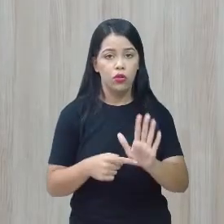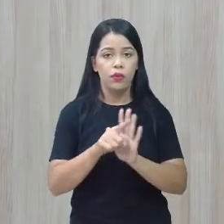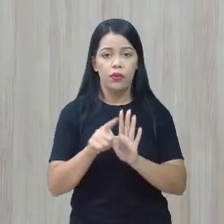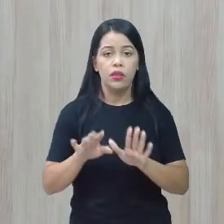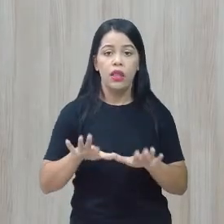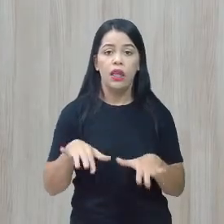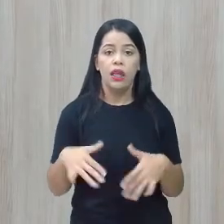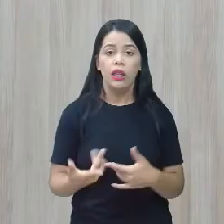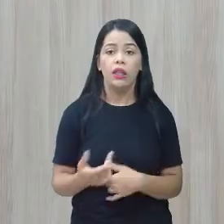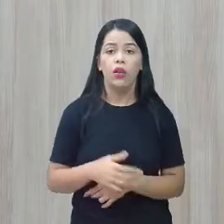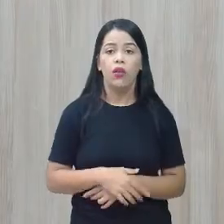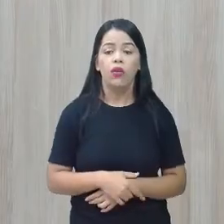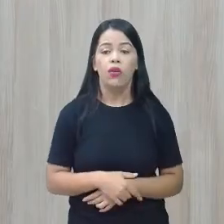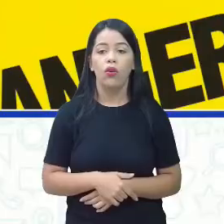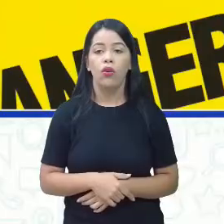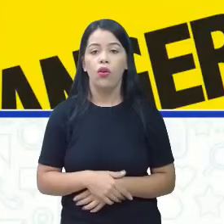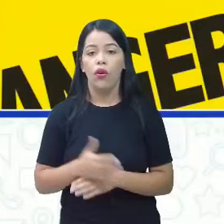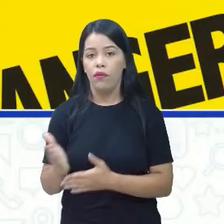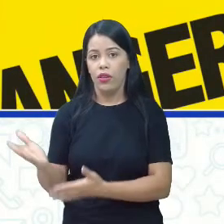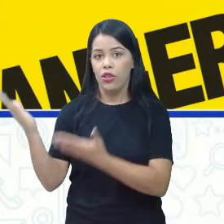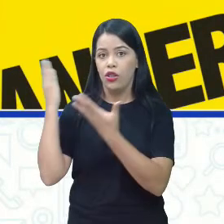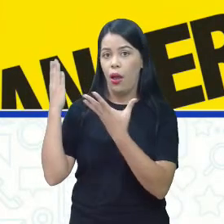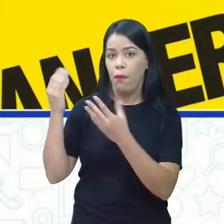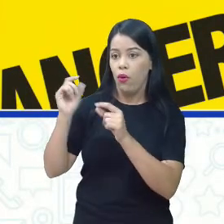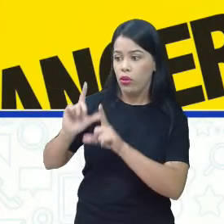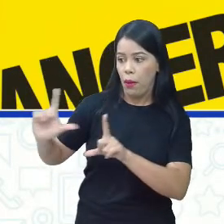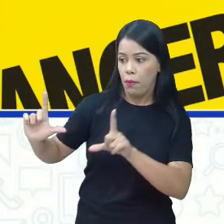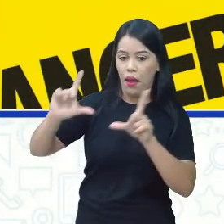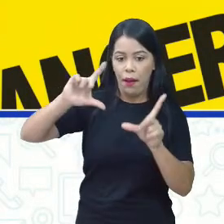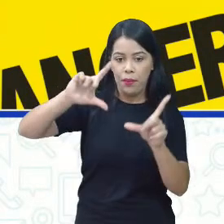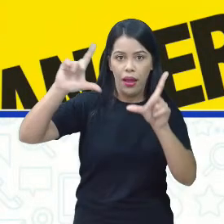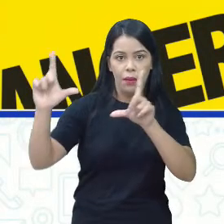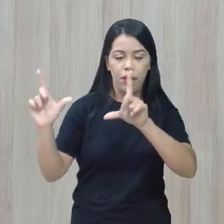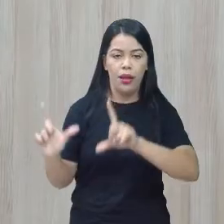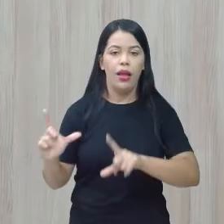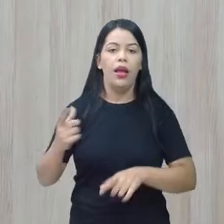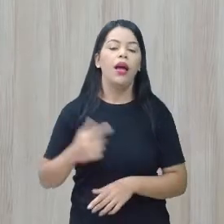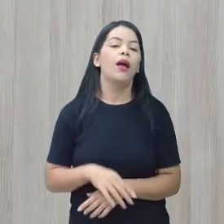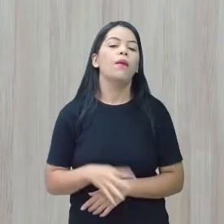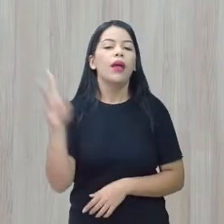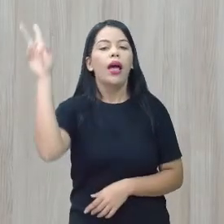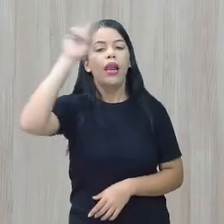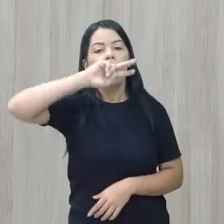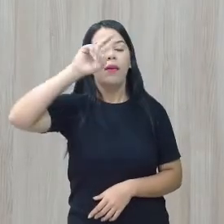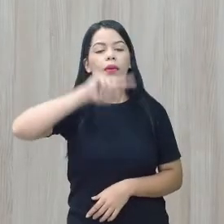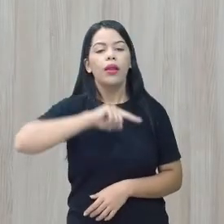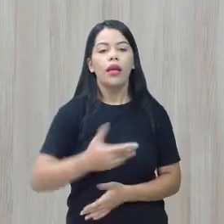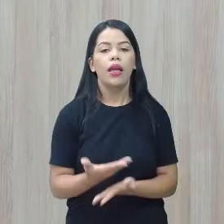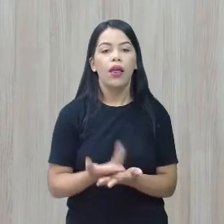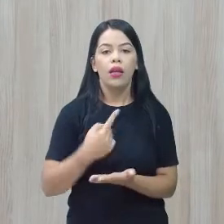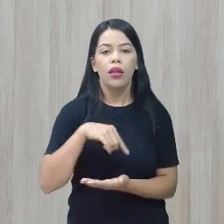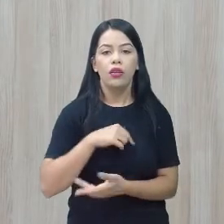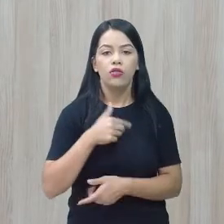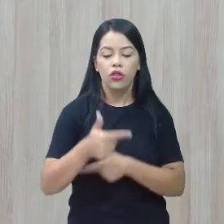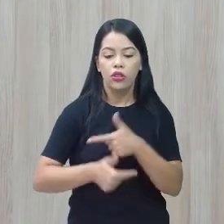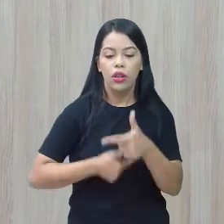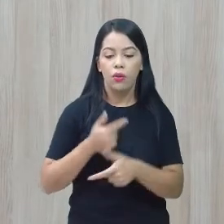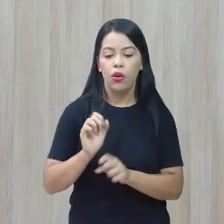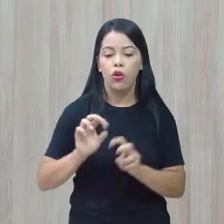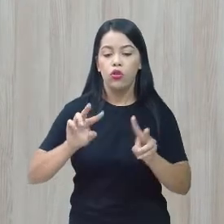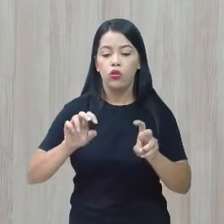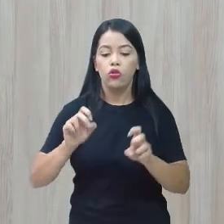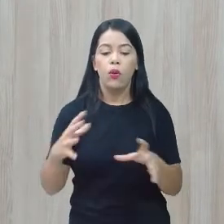cuidado, gente. Eu botei aqui ó, um monte de placa para lembrar daquela aula que a gente trabalhou com a soma de números